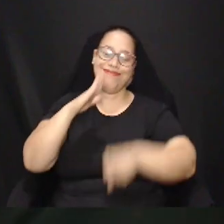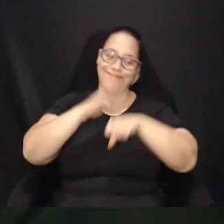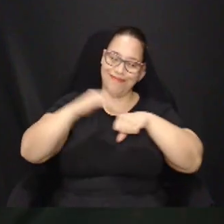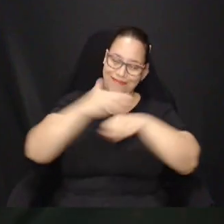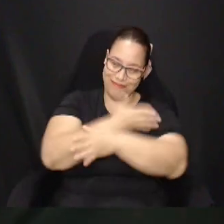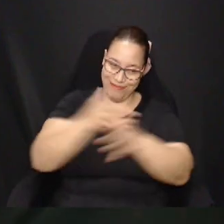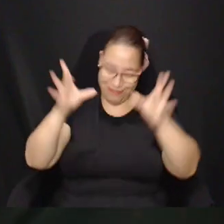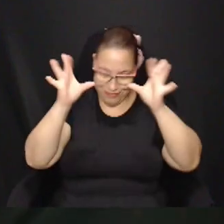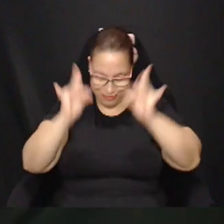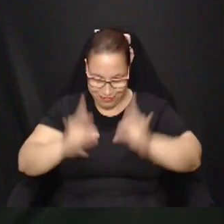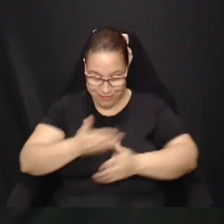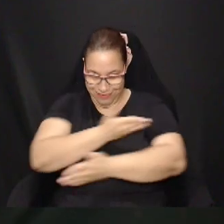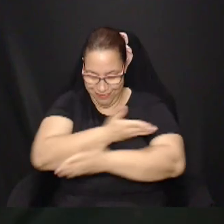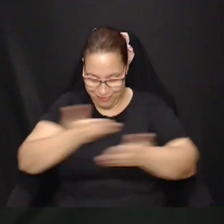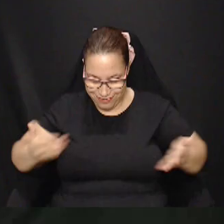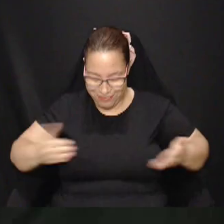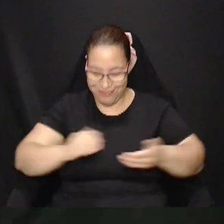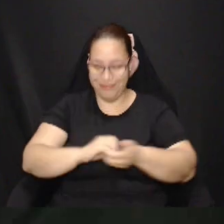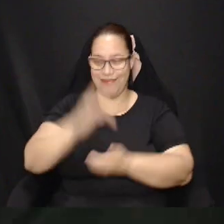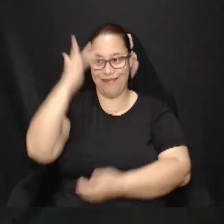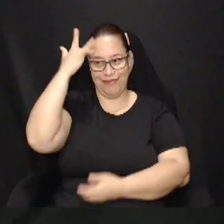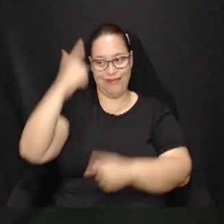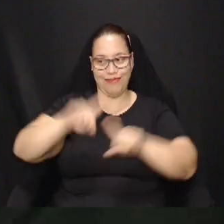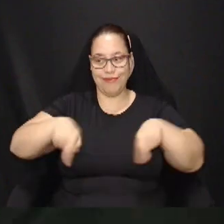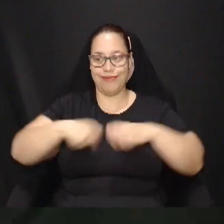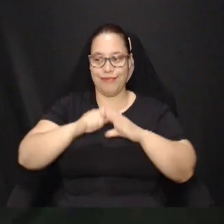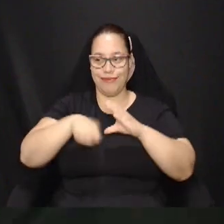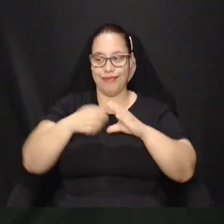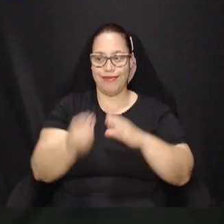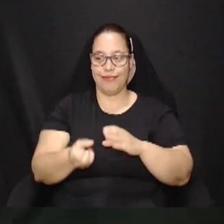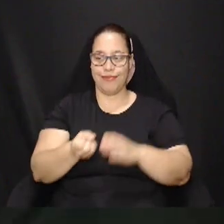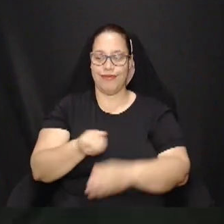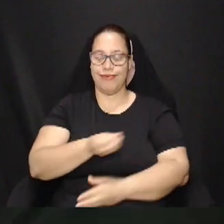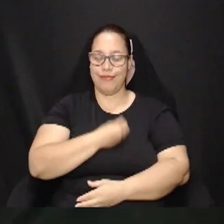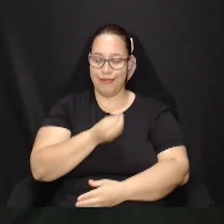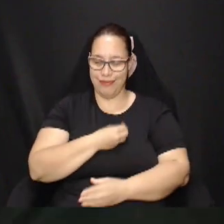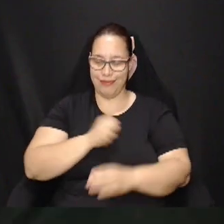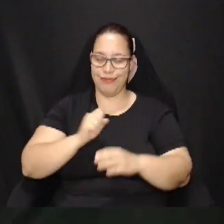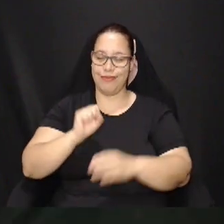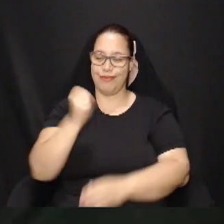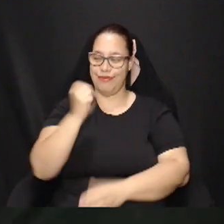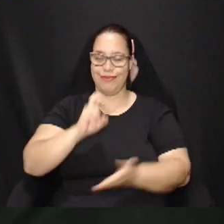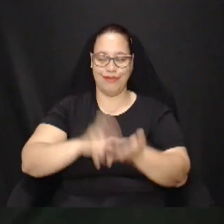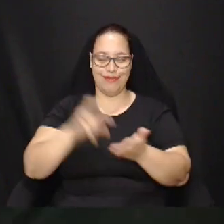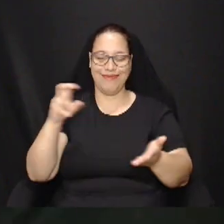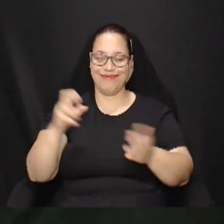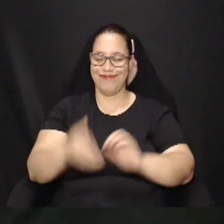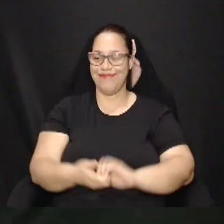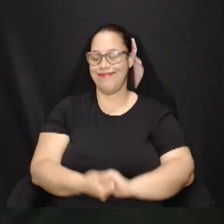para você. E amanhã, a partir das 8 da manhã, voltamos com mais uma edição do nosso Estúdio Câmara ao